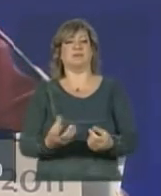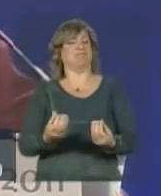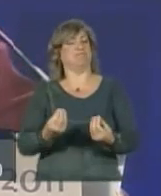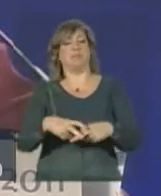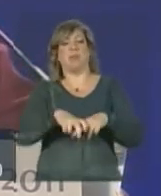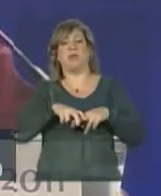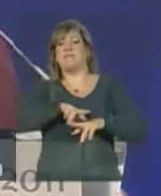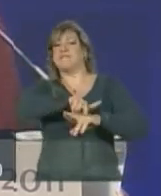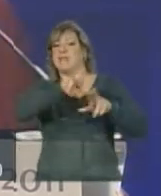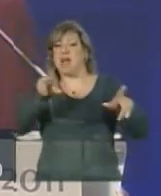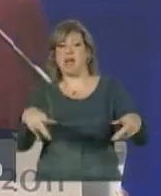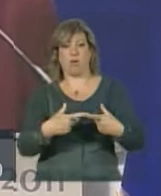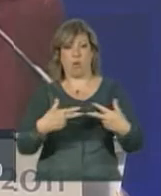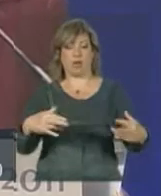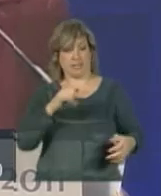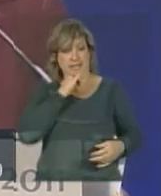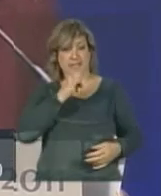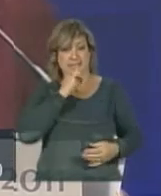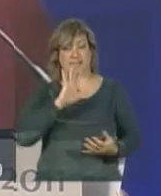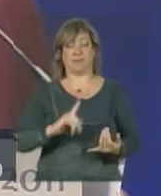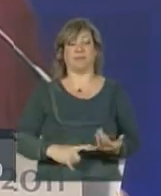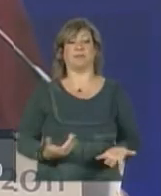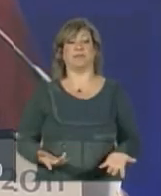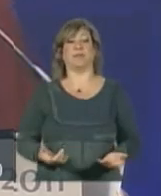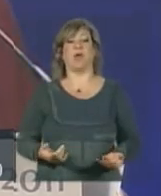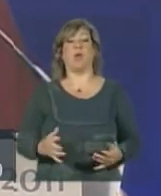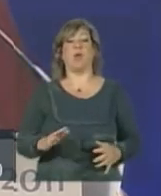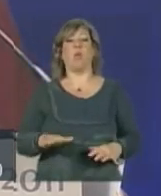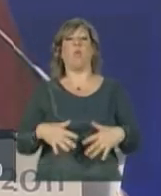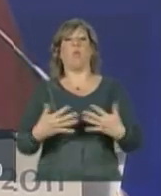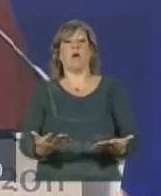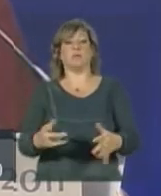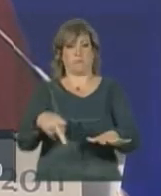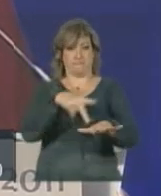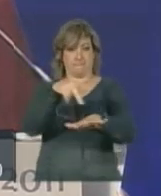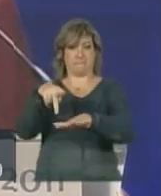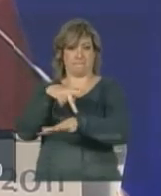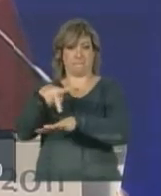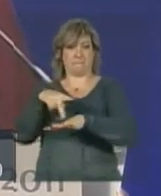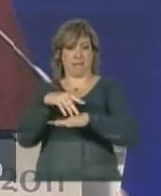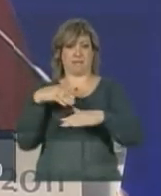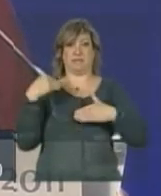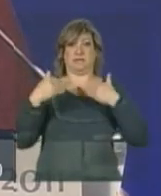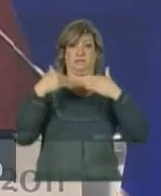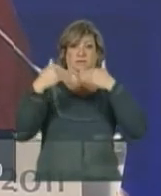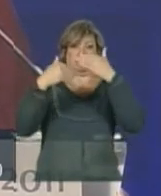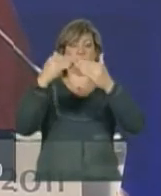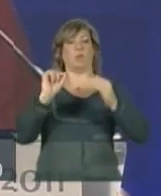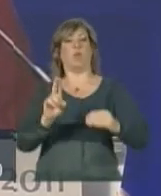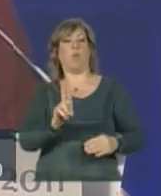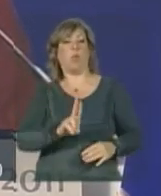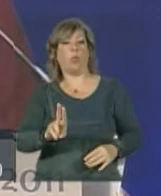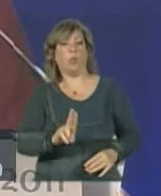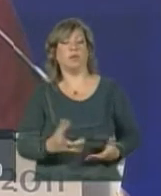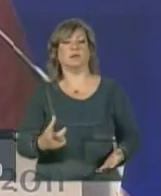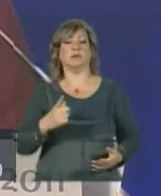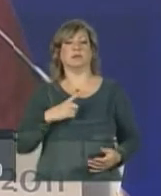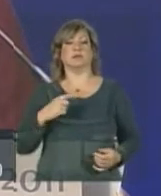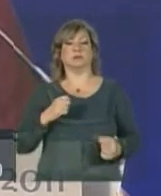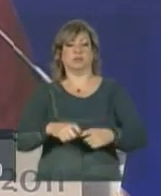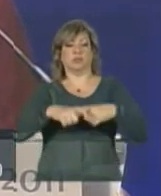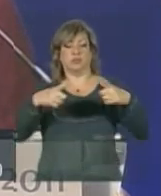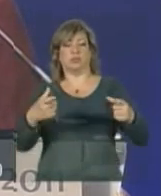mecanismos. Por exemplo, quando os países desenvolvidos utilizam expansão